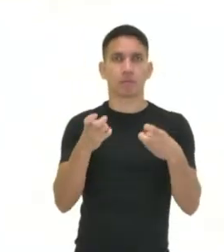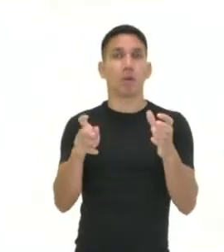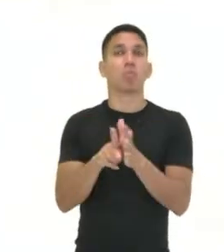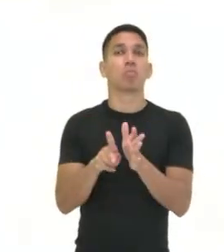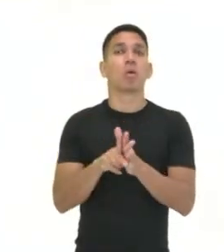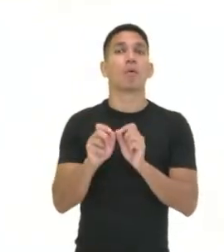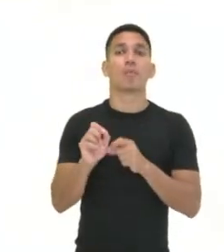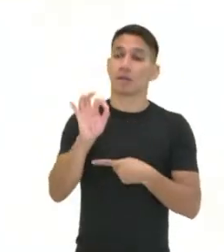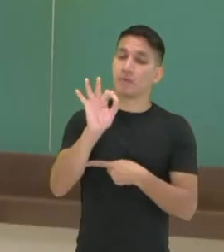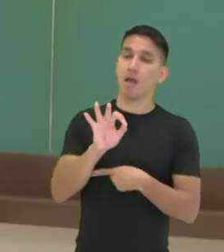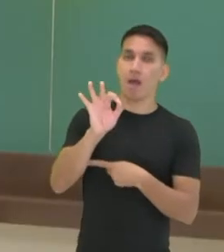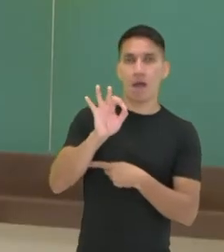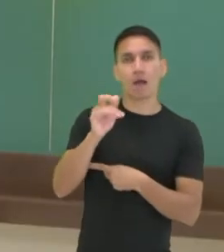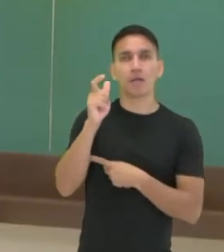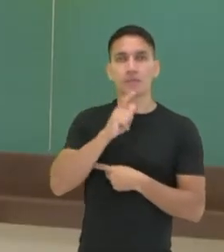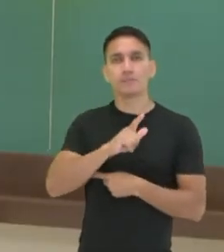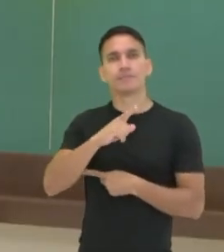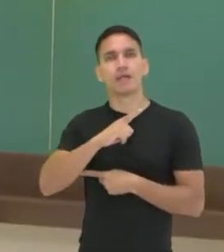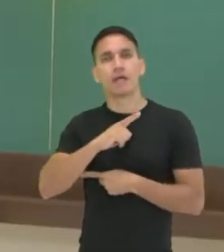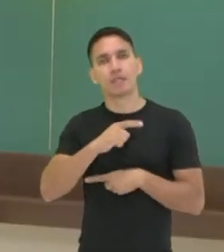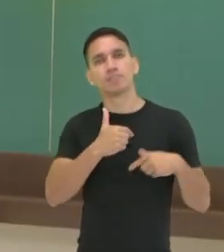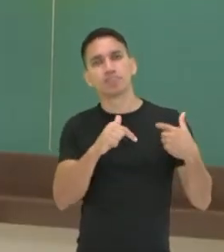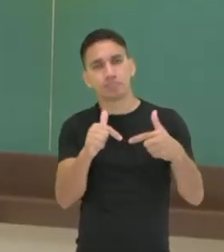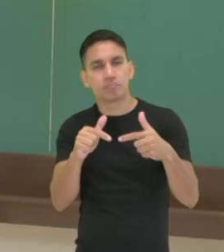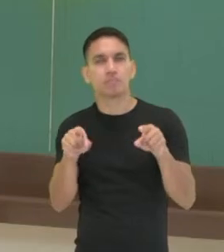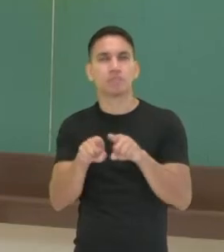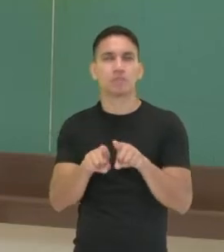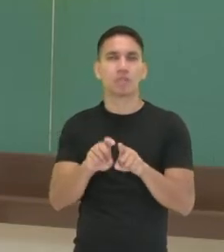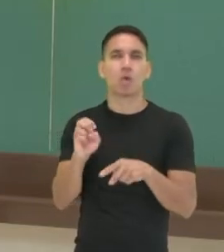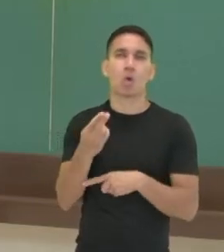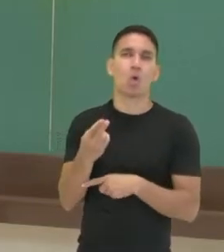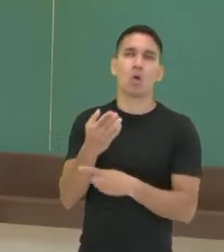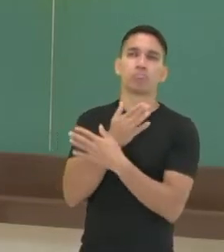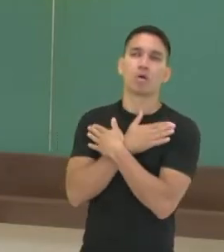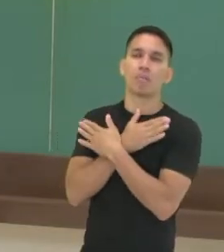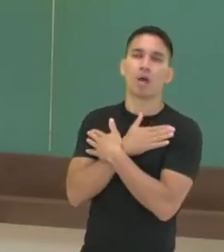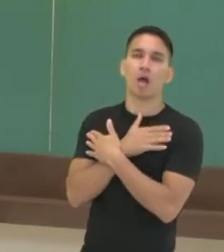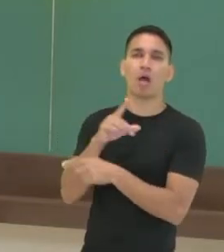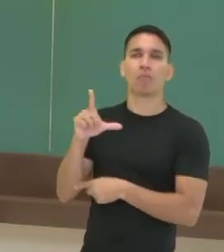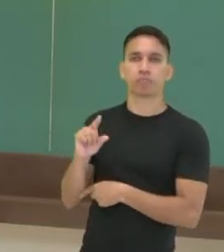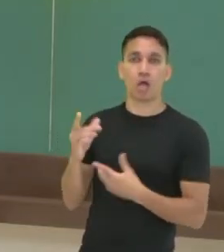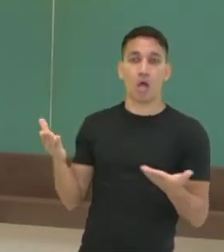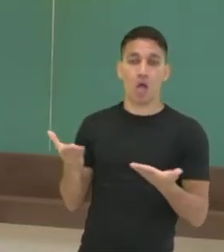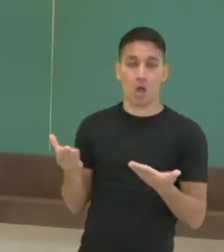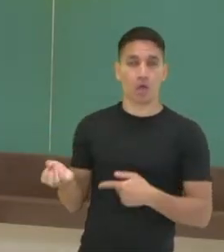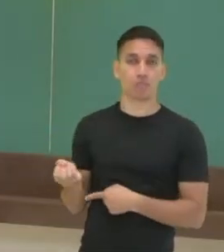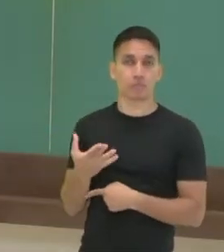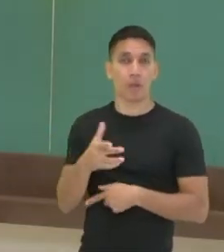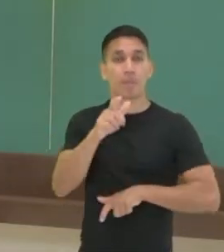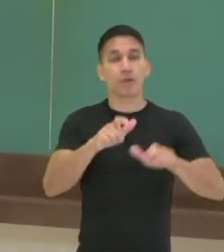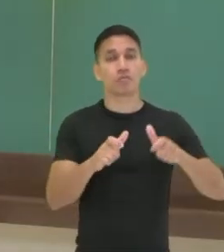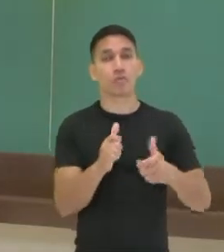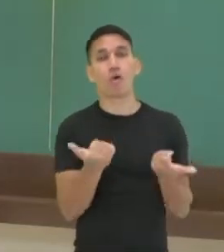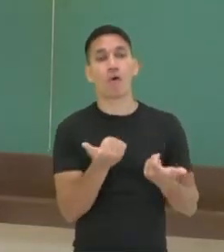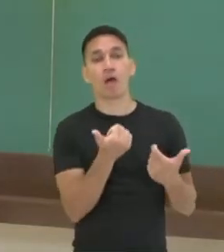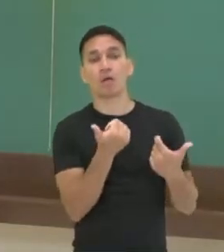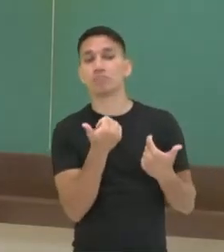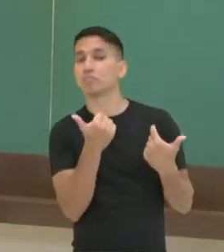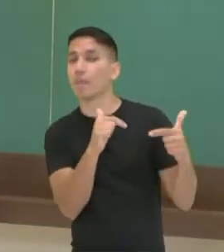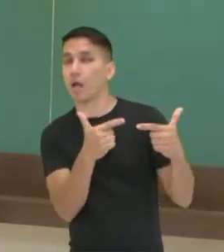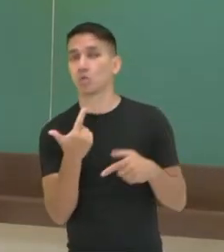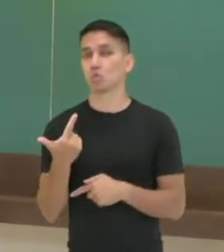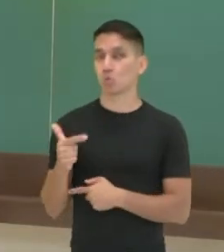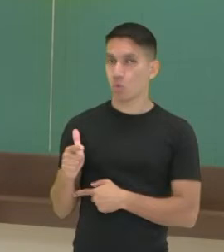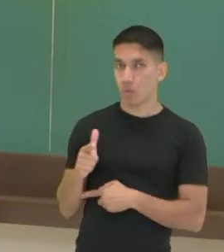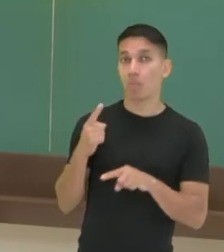e desocupação recentes, tá? Então as taxas de pessoas fora do mercado de trabalho devido ao cenário